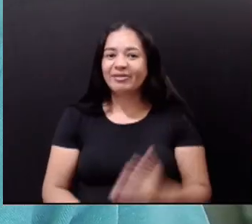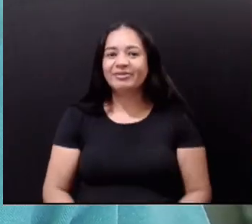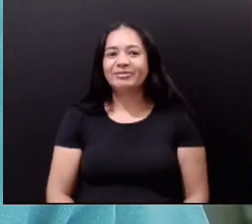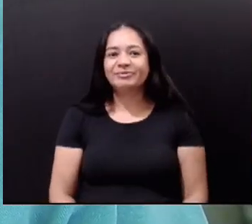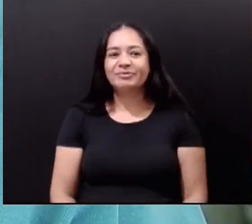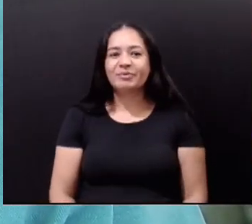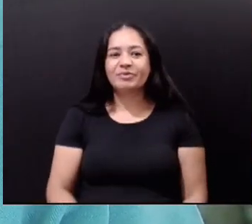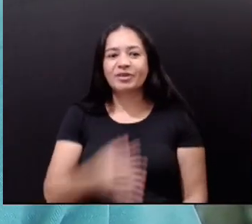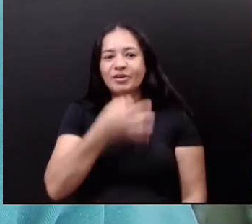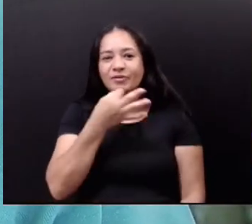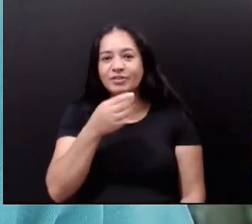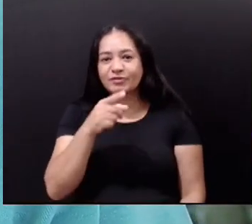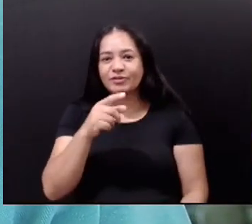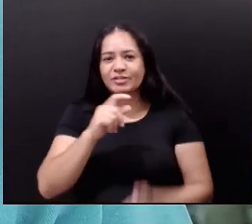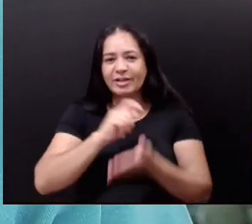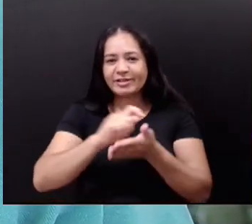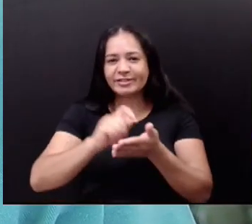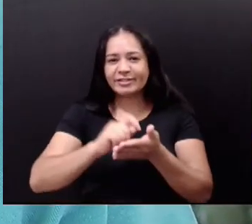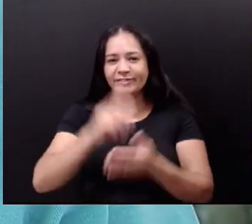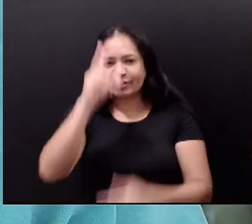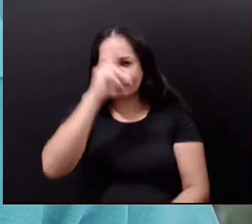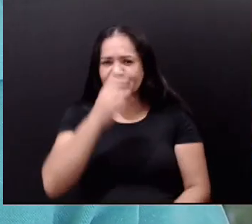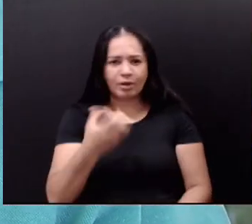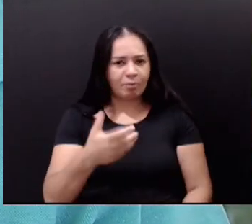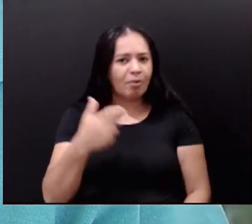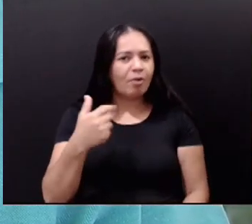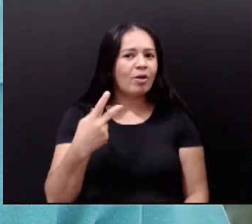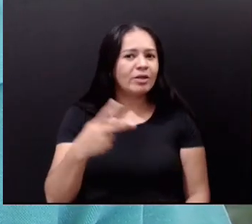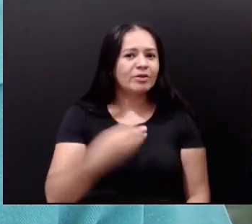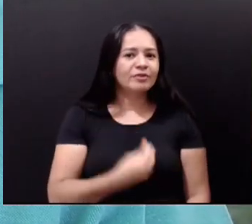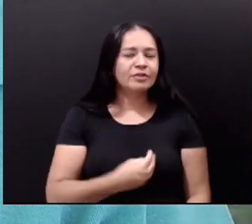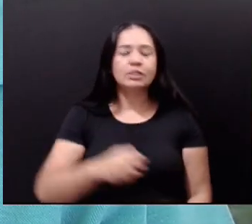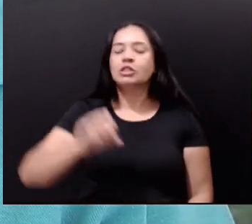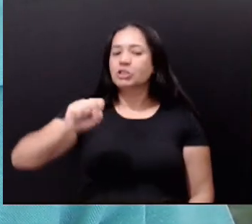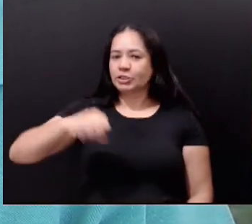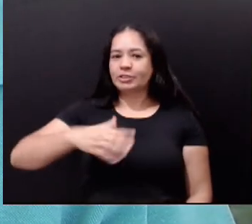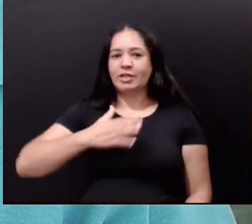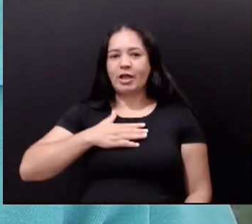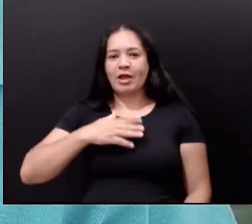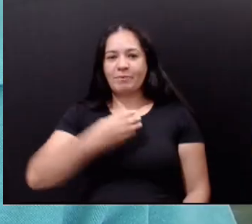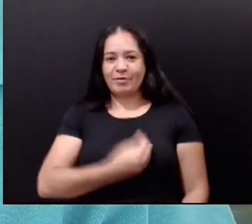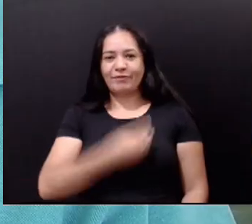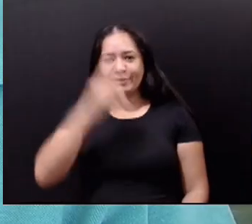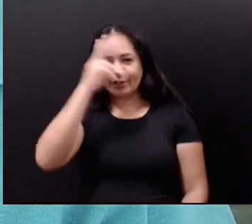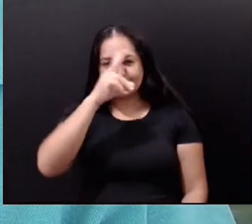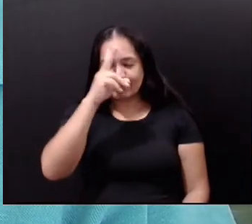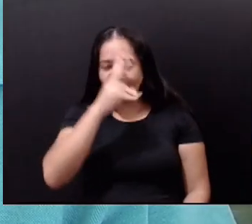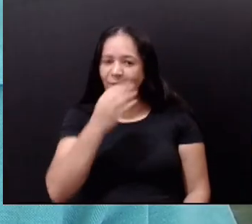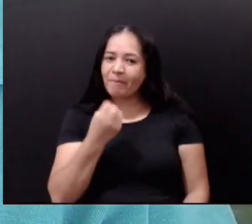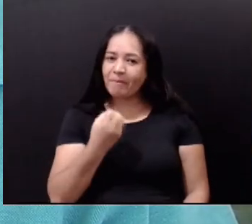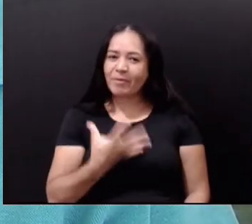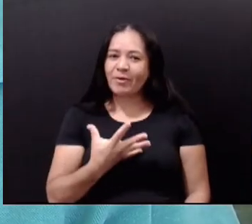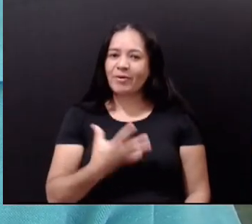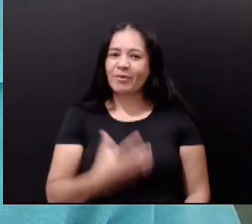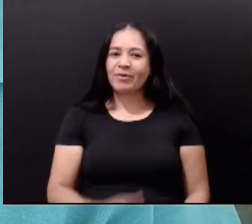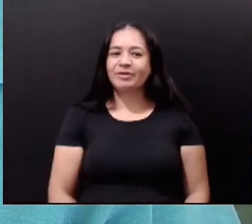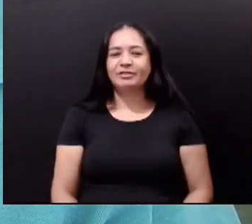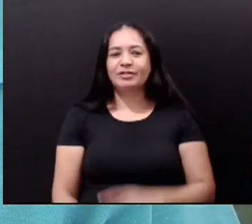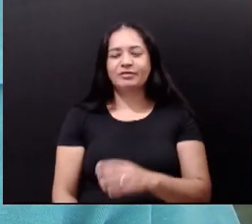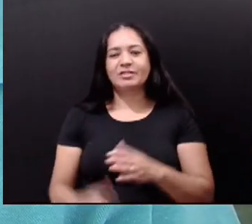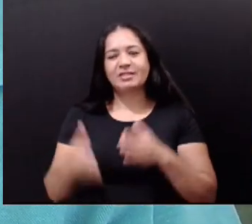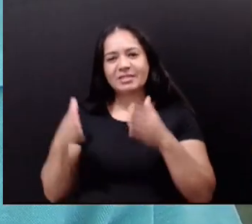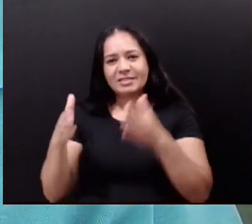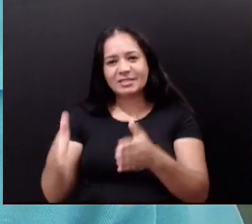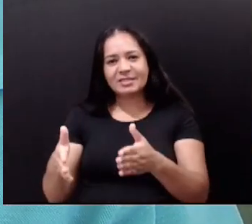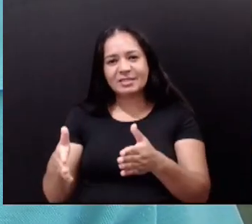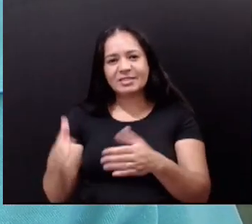boa história da sua vida? Tô com uma boa história da minha vida. Que legal. E você vem para cá sempre fazer artesanato? Eu